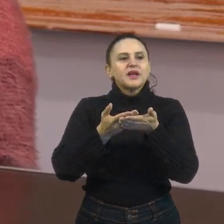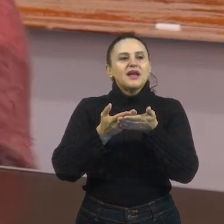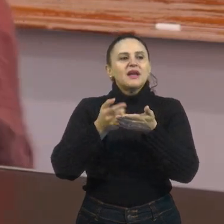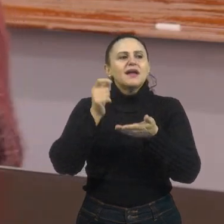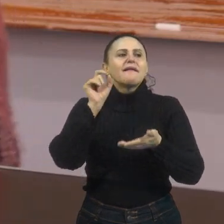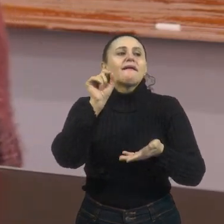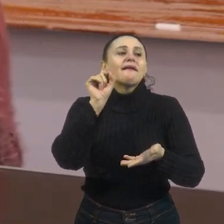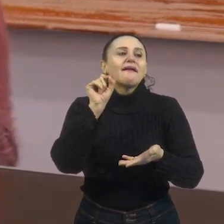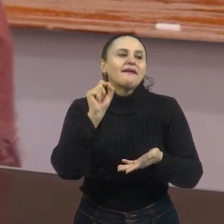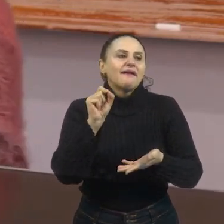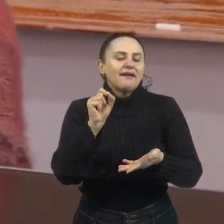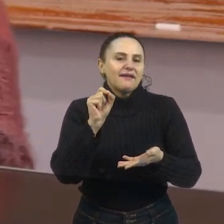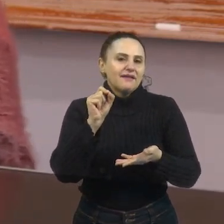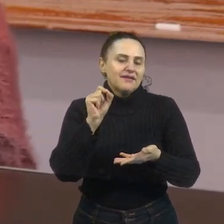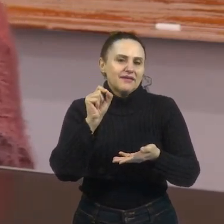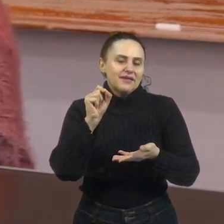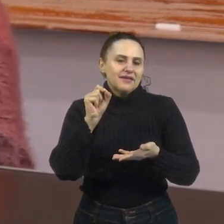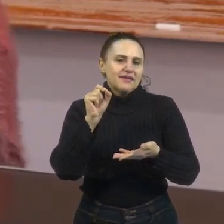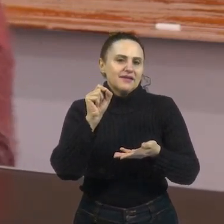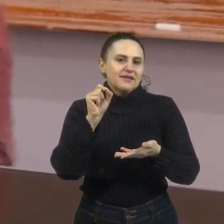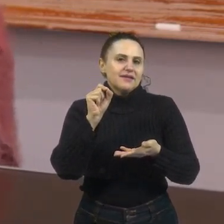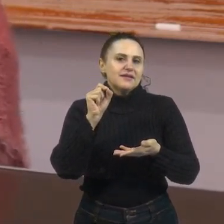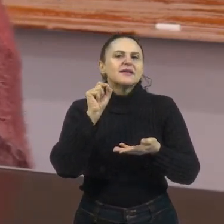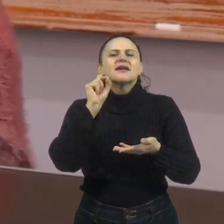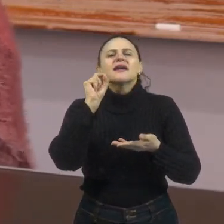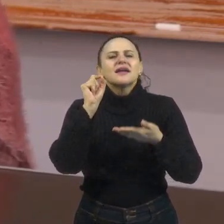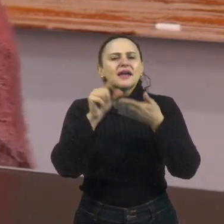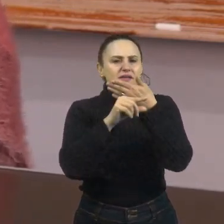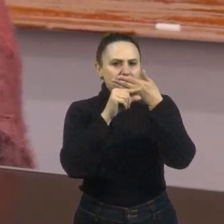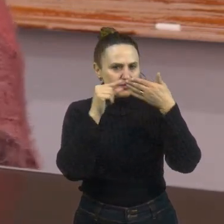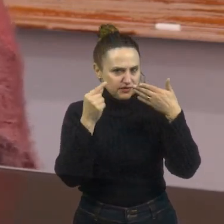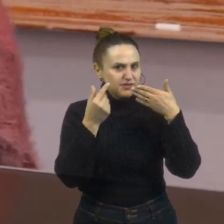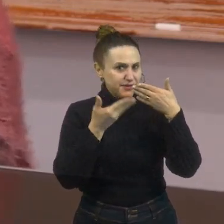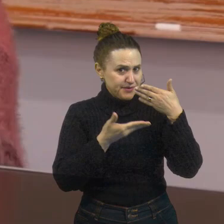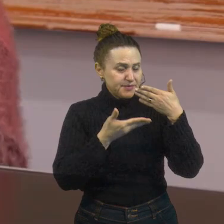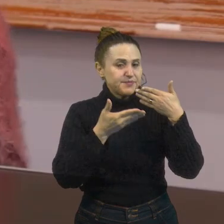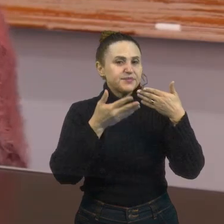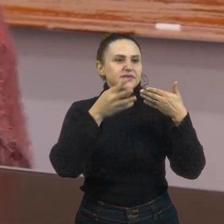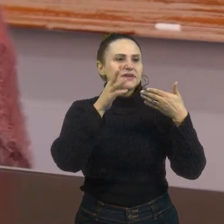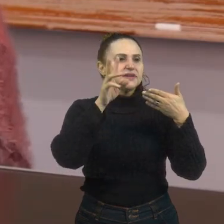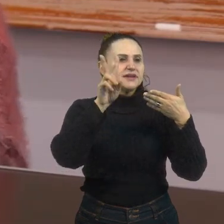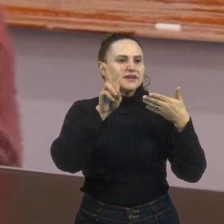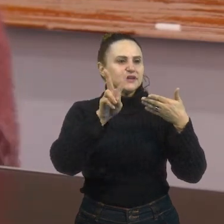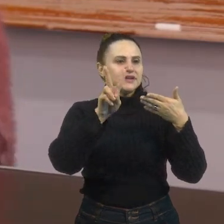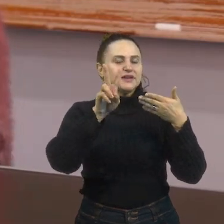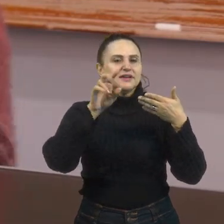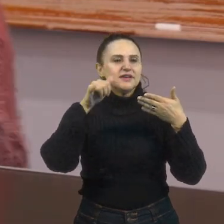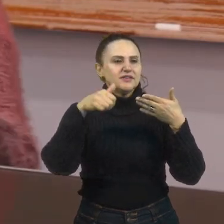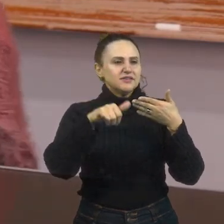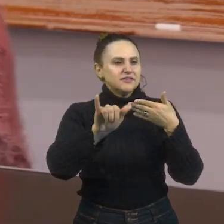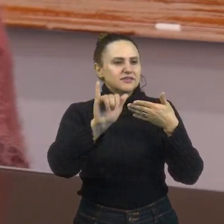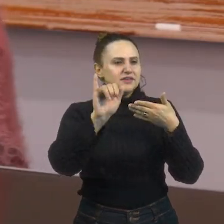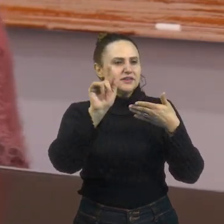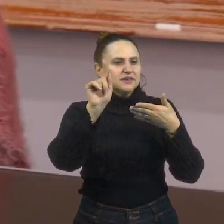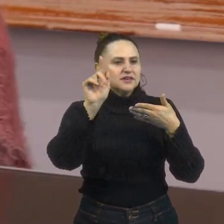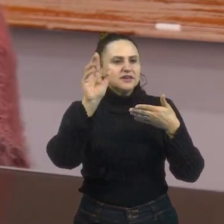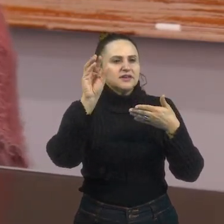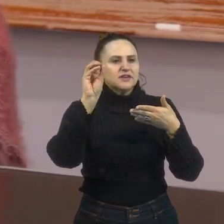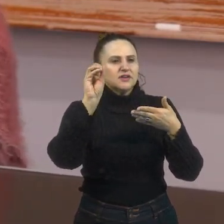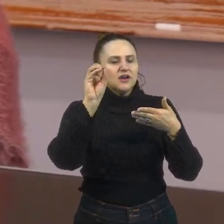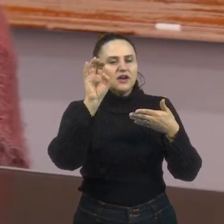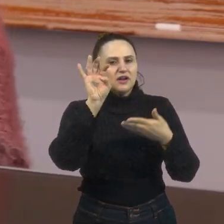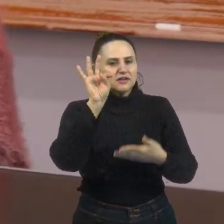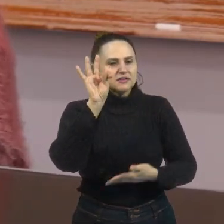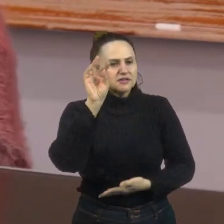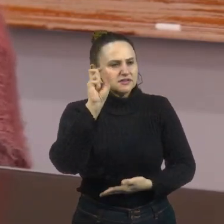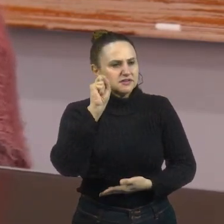essas... Primeiro eu vou contar para vocês um pouquinho de quem é o Vygotsky, vocês vão lá ler, hein? Quem é, que ele é russo, né? Toda a trajetória histórica dele